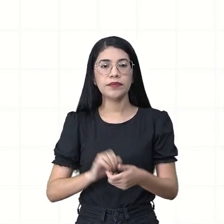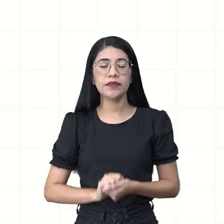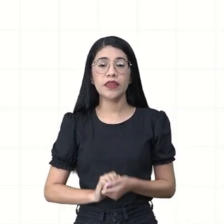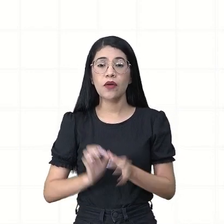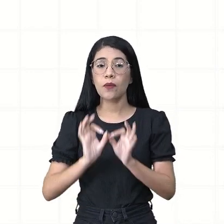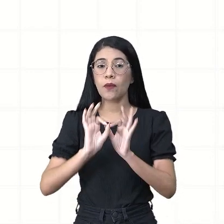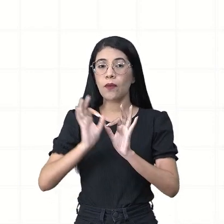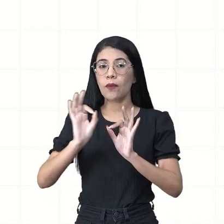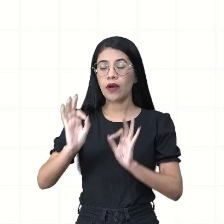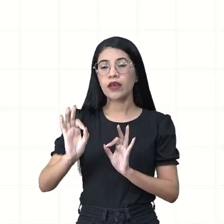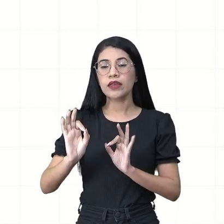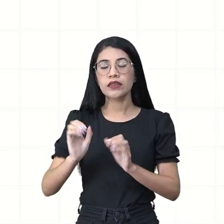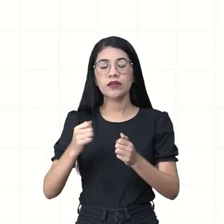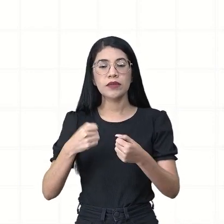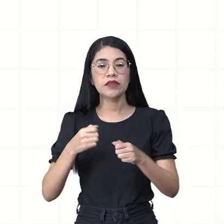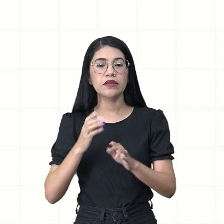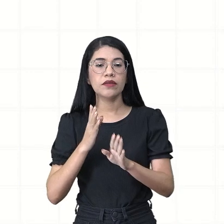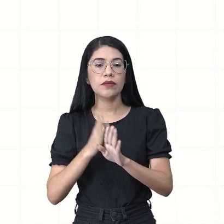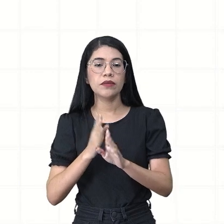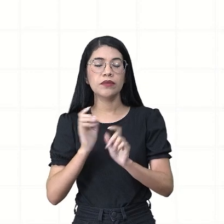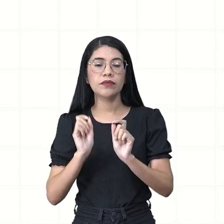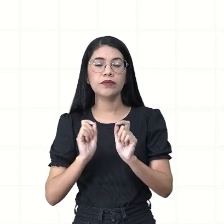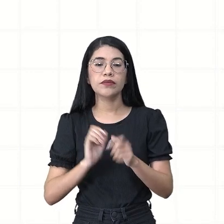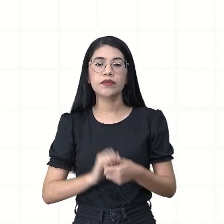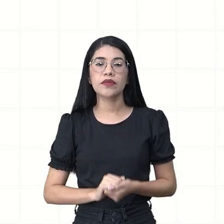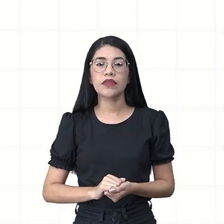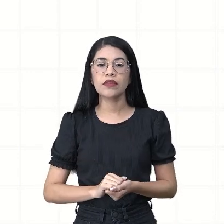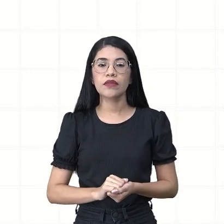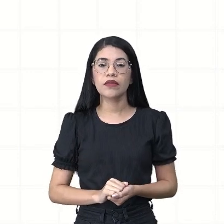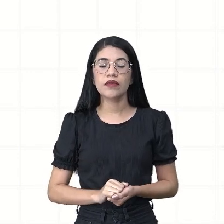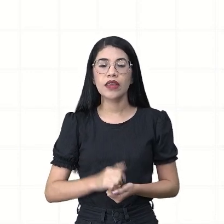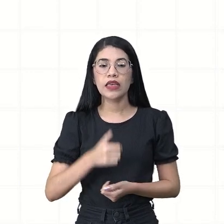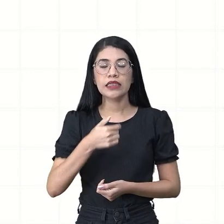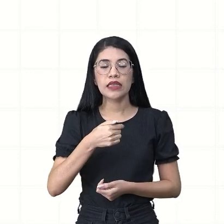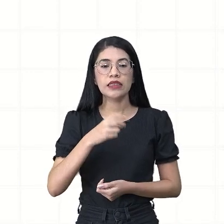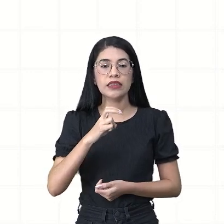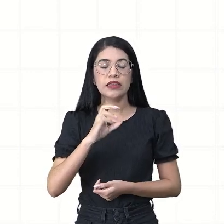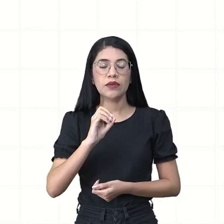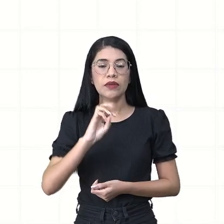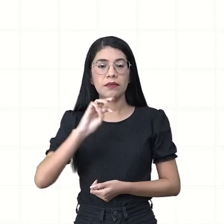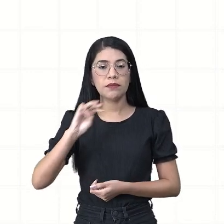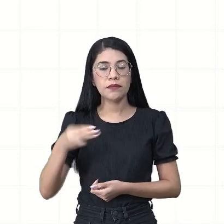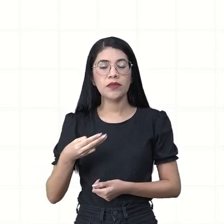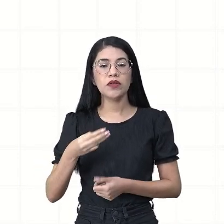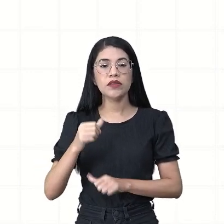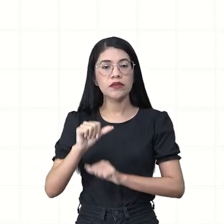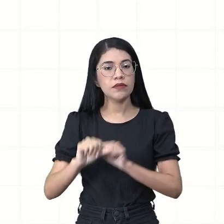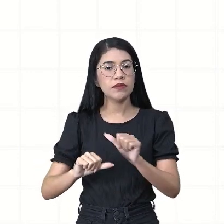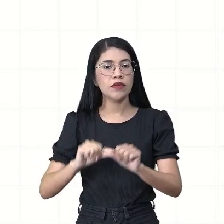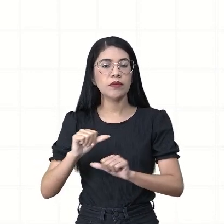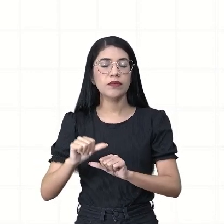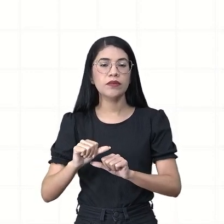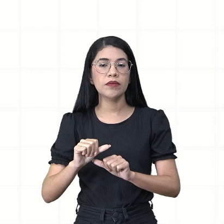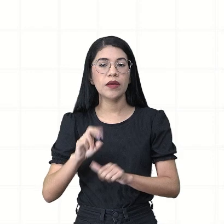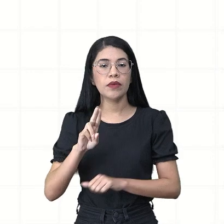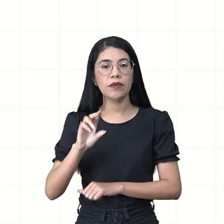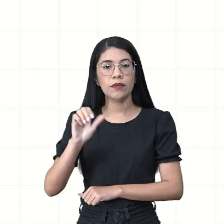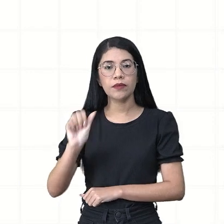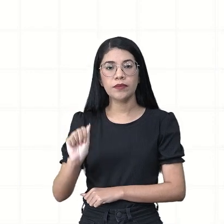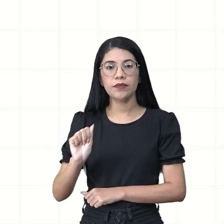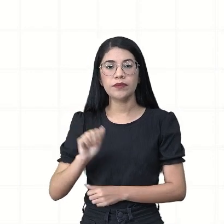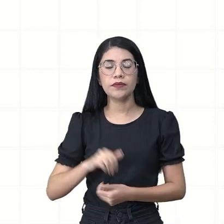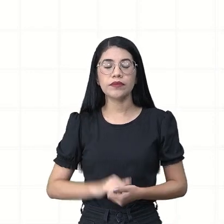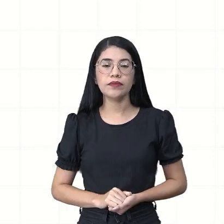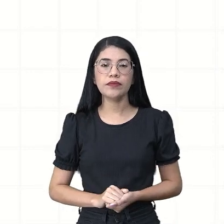eu quero, né, essa daqui, ó, 750 milhões de quilômetros, é o que eu quero transformar para a unidade astronômica.